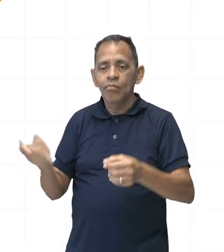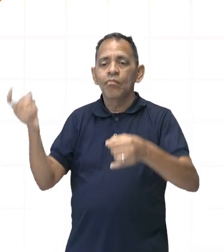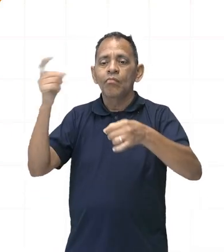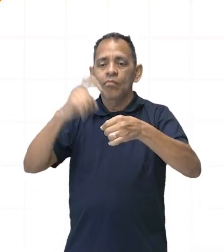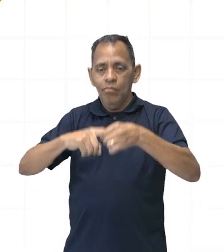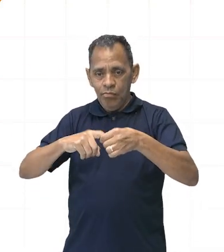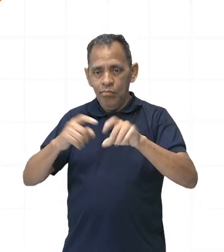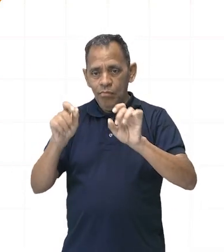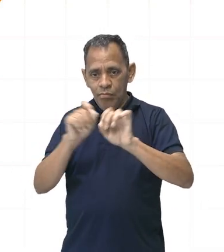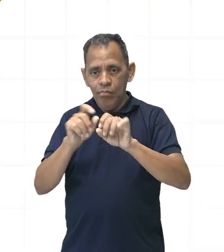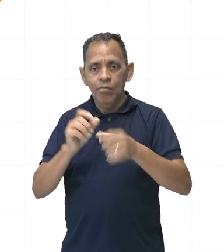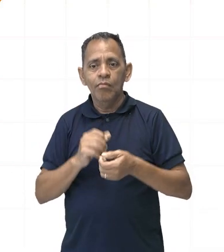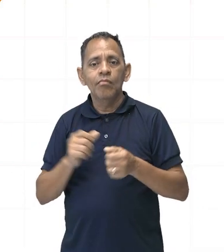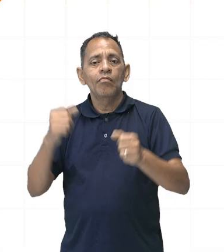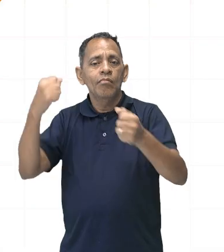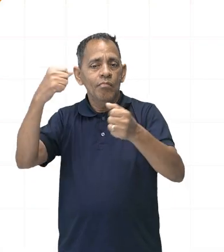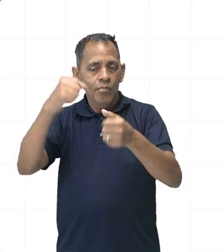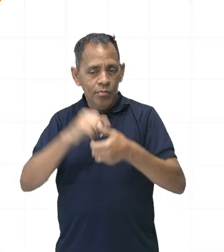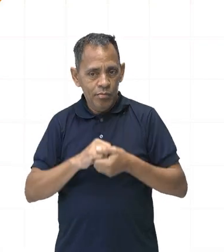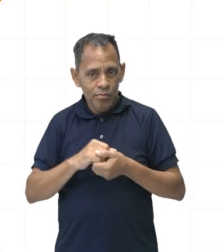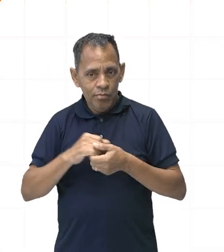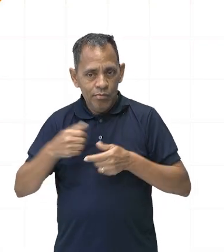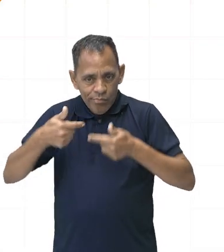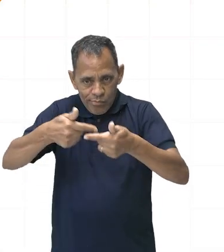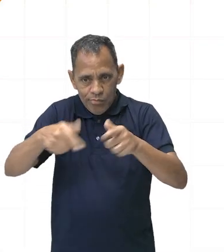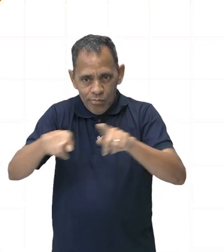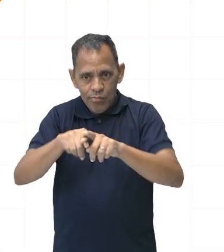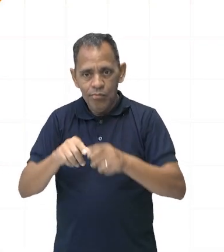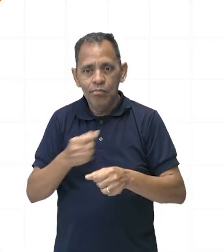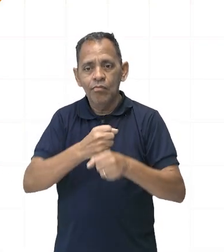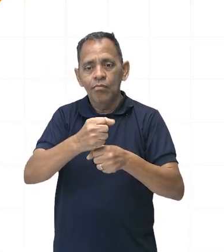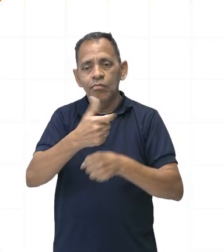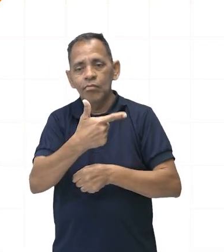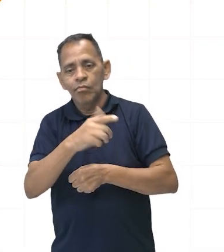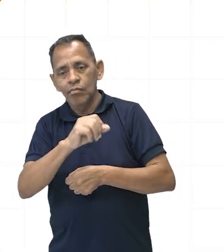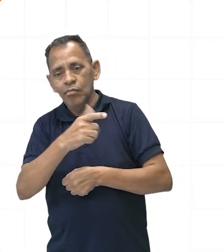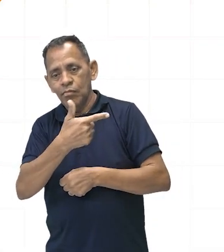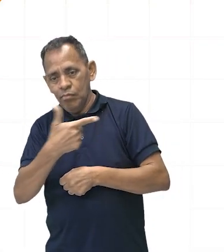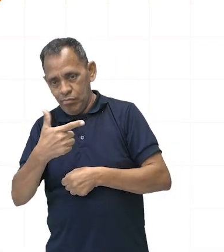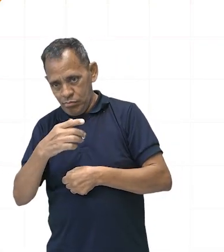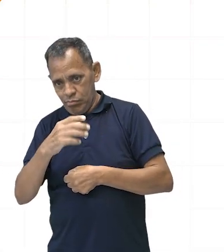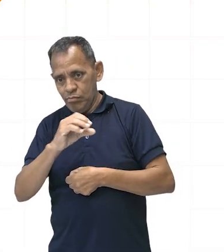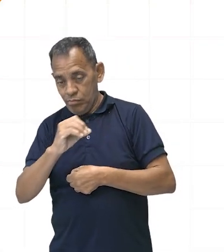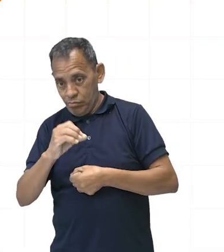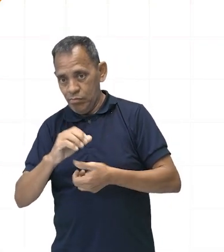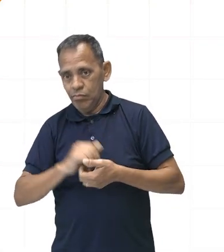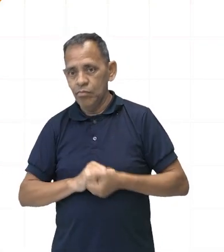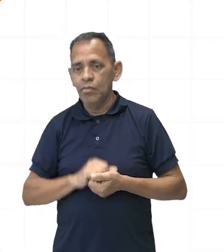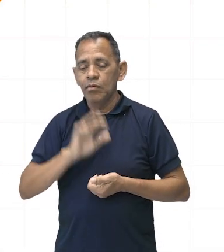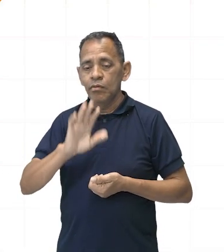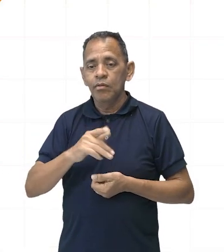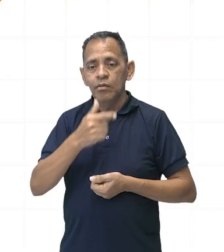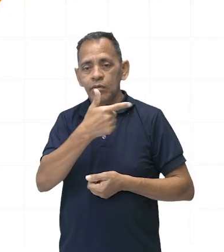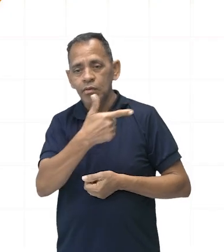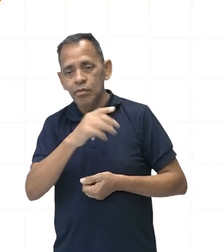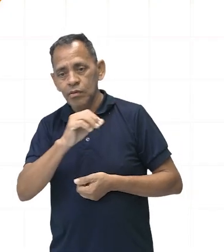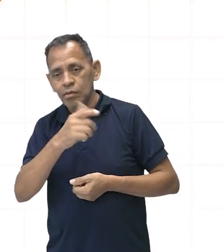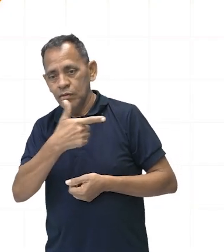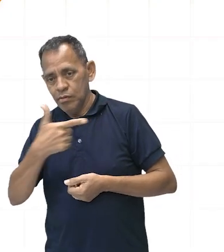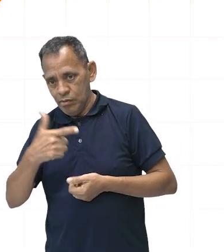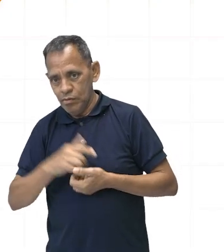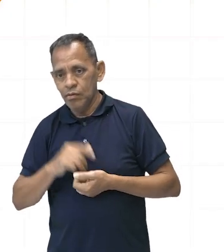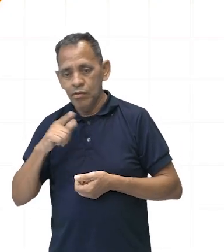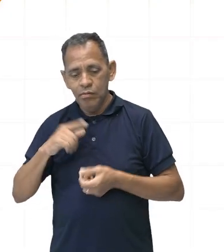se enfrentar no ano de 2020. Já em 2022, o Azerbaijão lançou uma ofensiva contra as